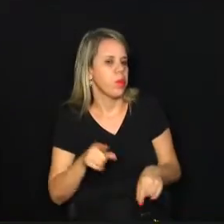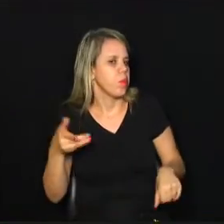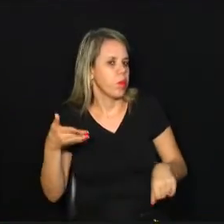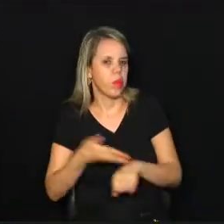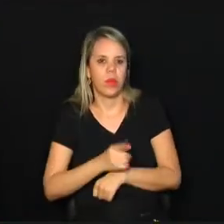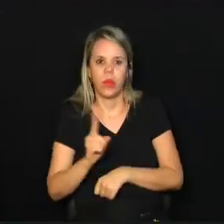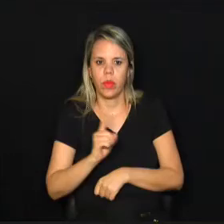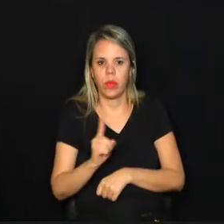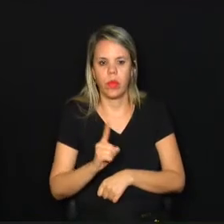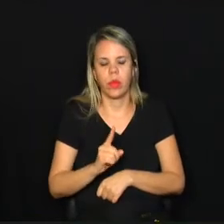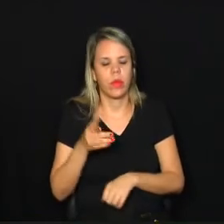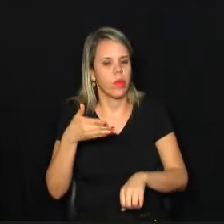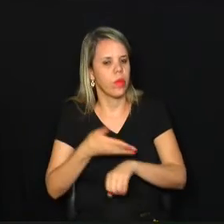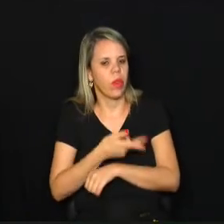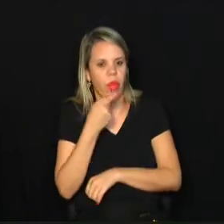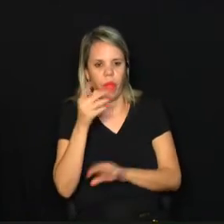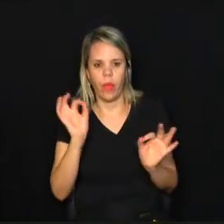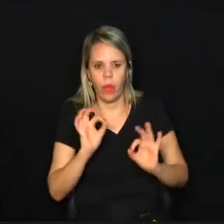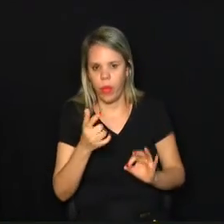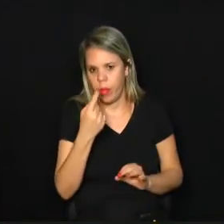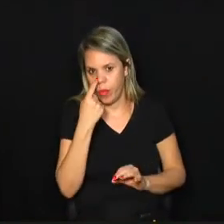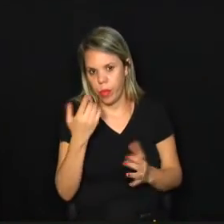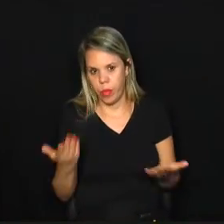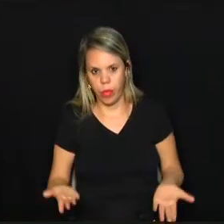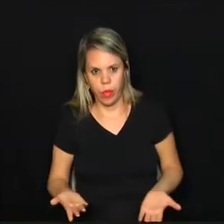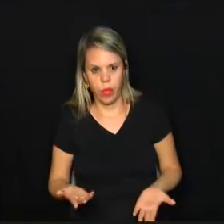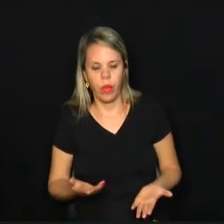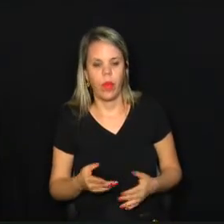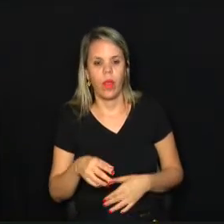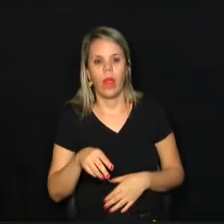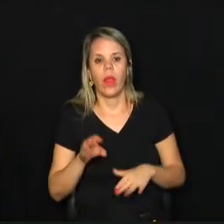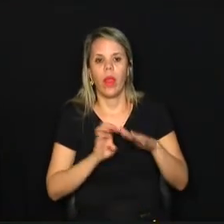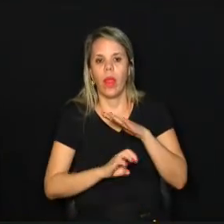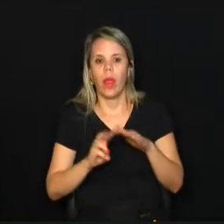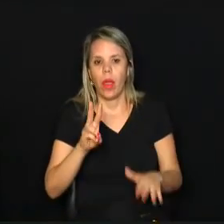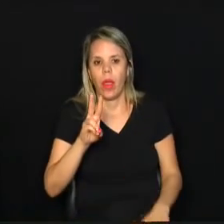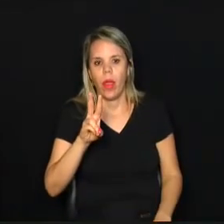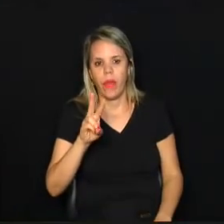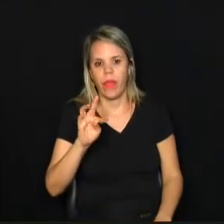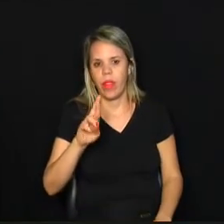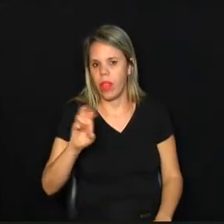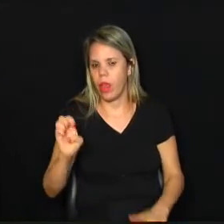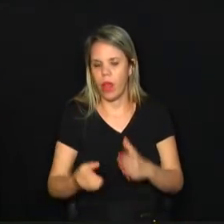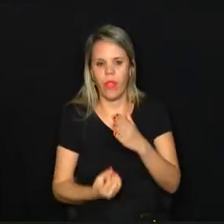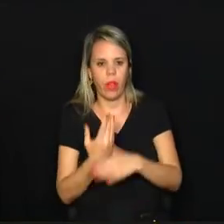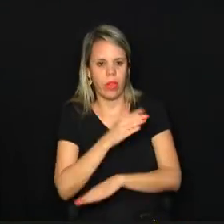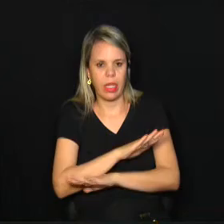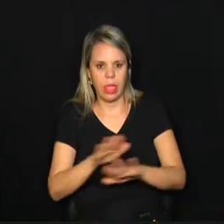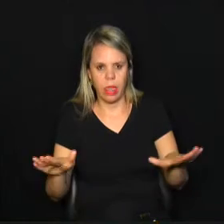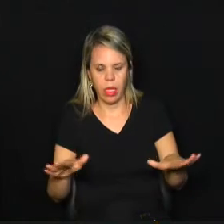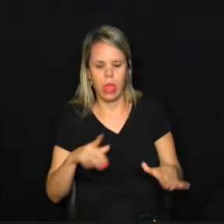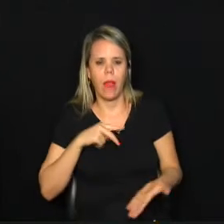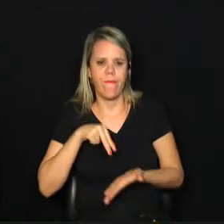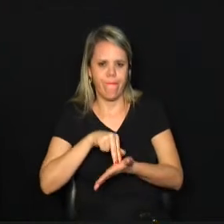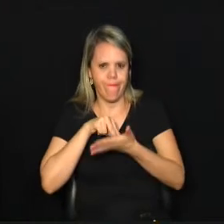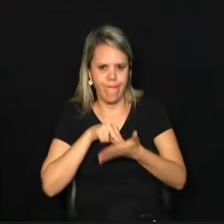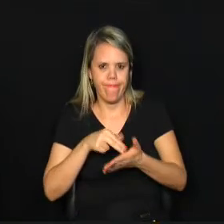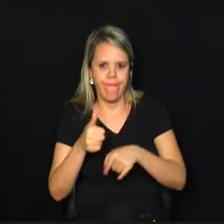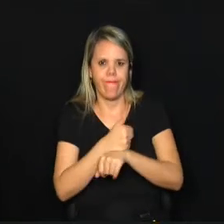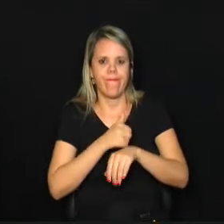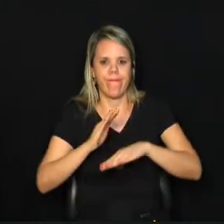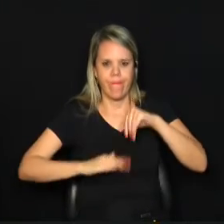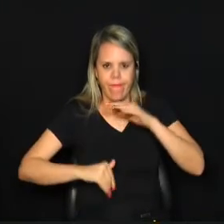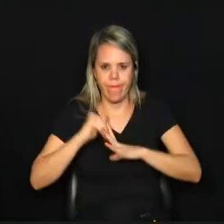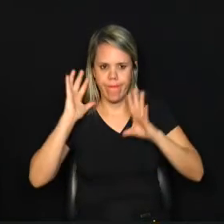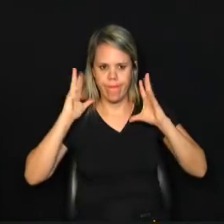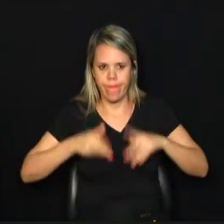mas também não vou entrar em detalhes, que aconteceu com a Vitale, não ocorra novamente. Nós temos que ter uma gerência firme, profissional e coesa